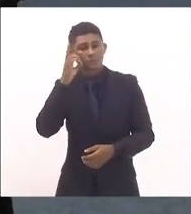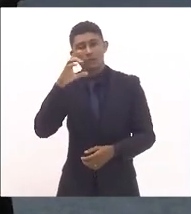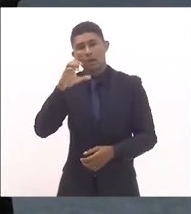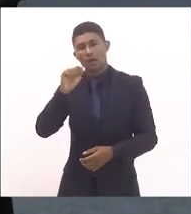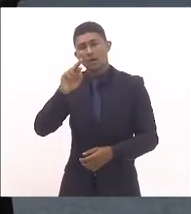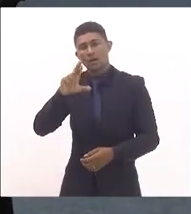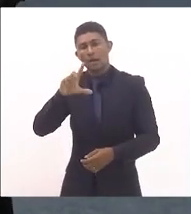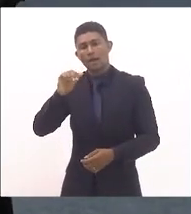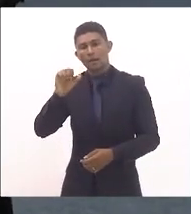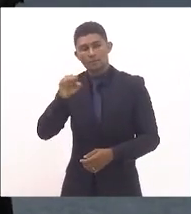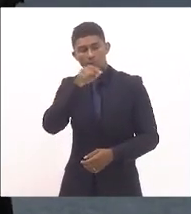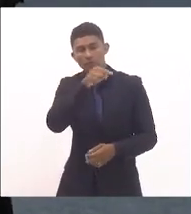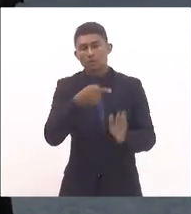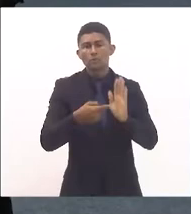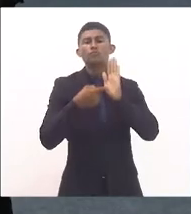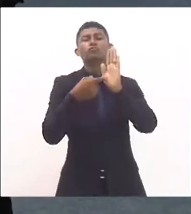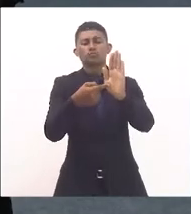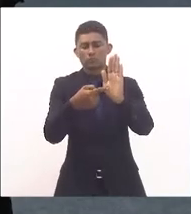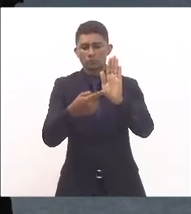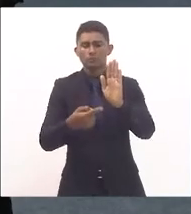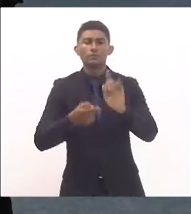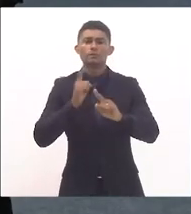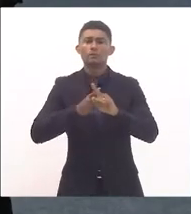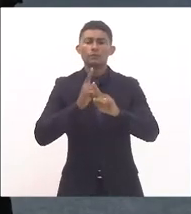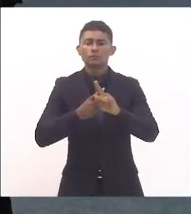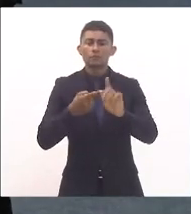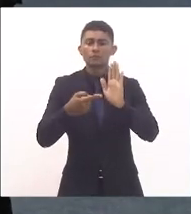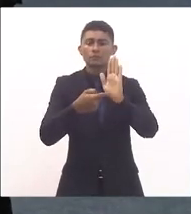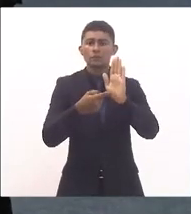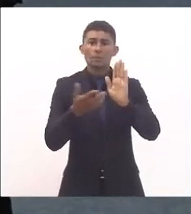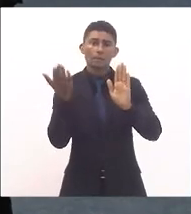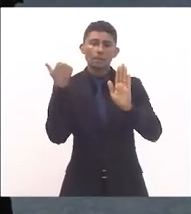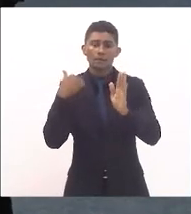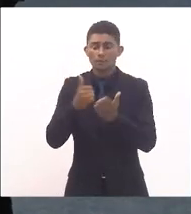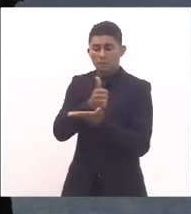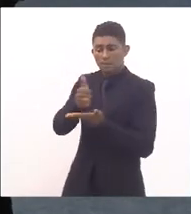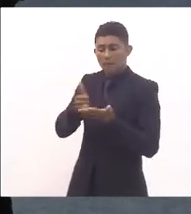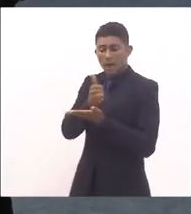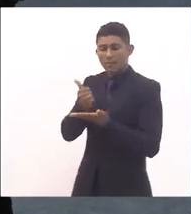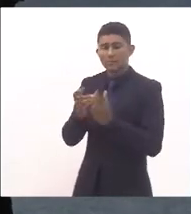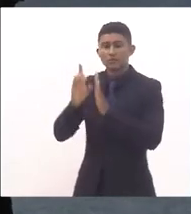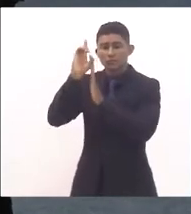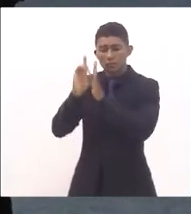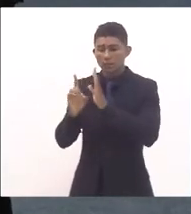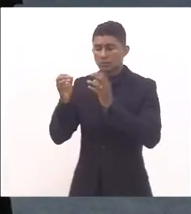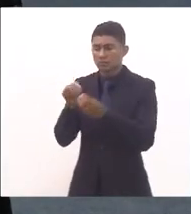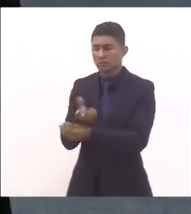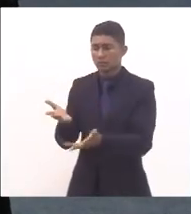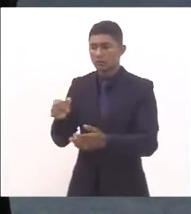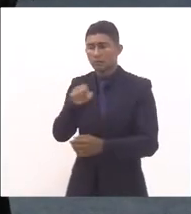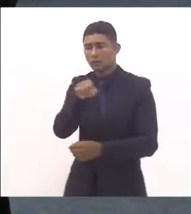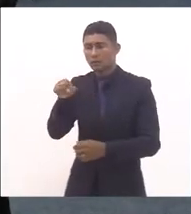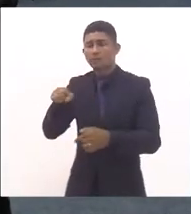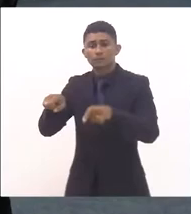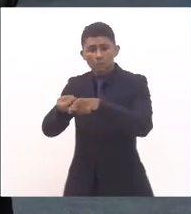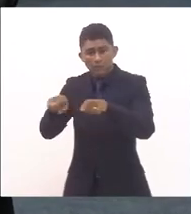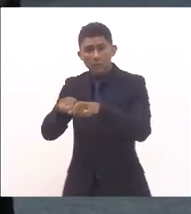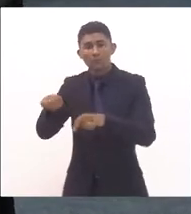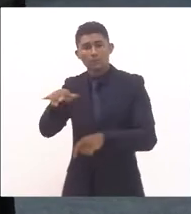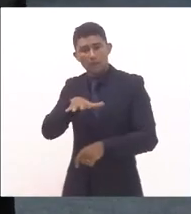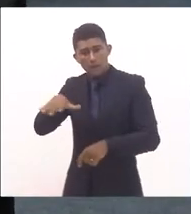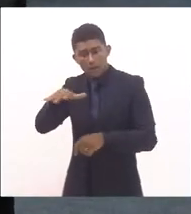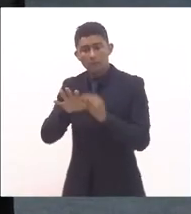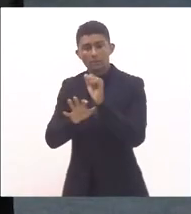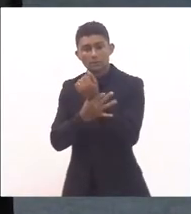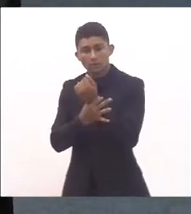se apresentou, porque está tomando como base um direito que foi concedido aos outros integrantes das Forças de